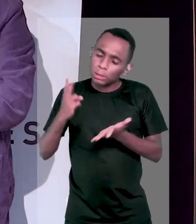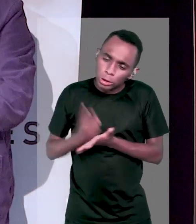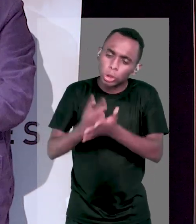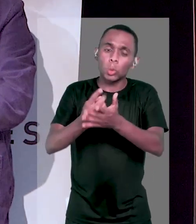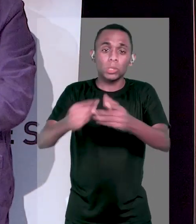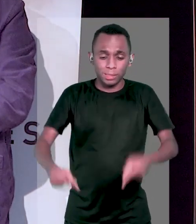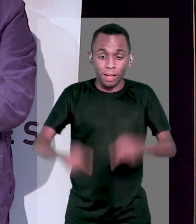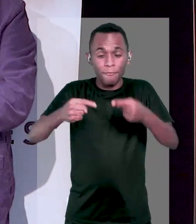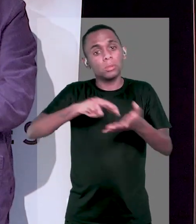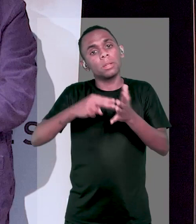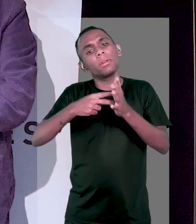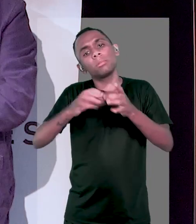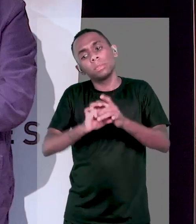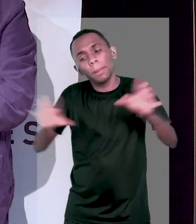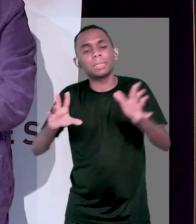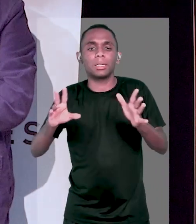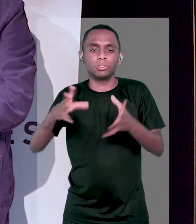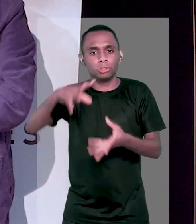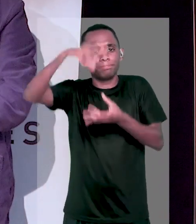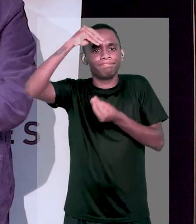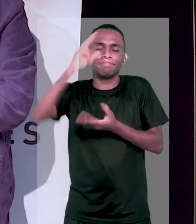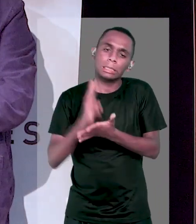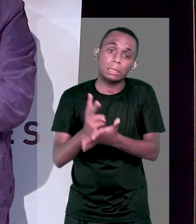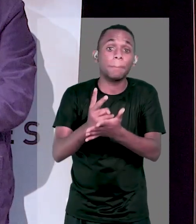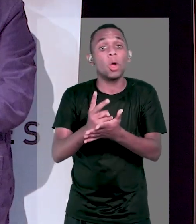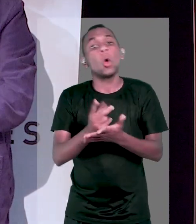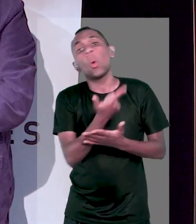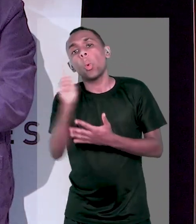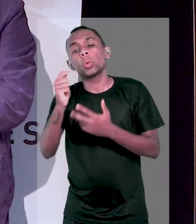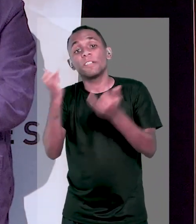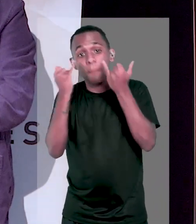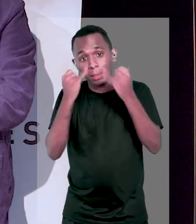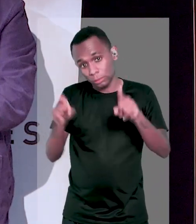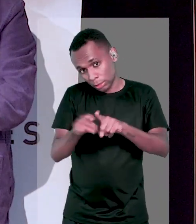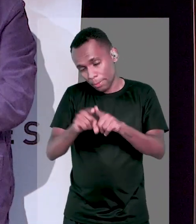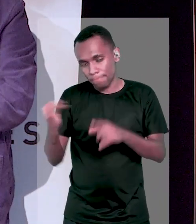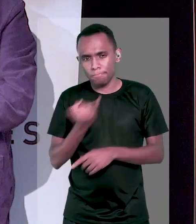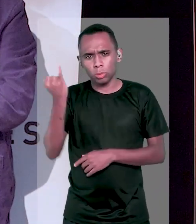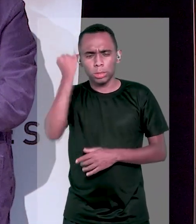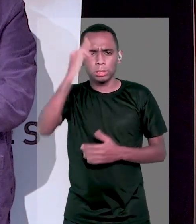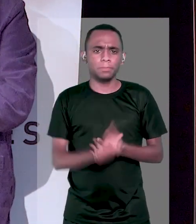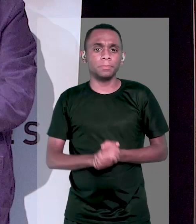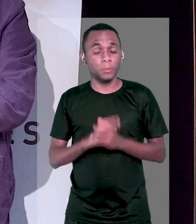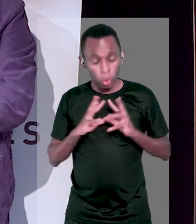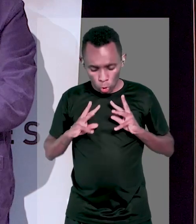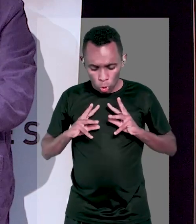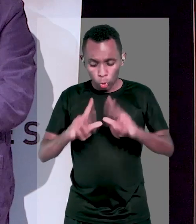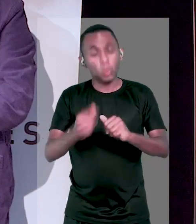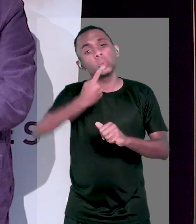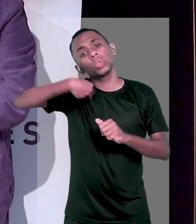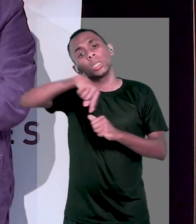espírito esteja se transformando em uma coisa supérflua. Espírito, para ele, não tem nada de metafísico, ele diz isso